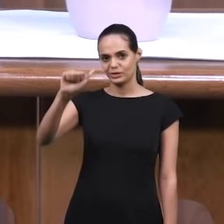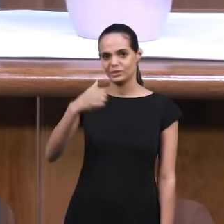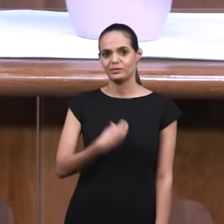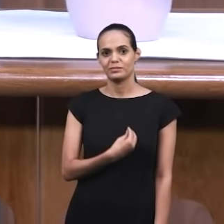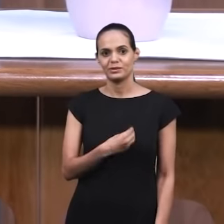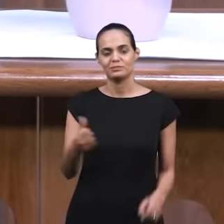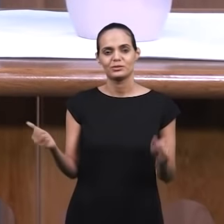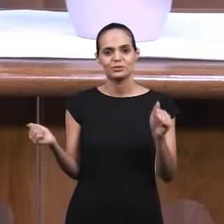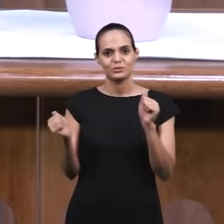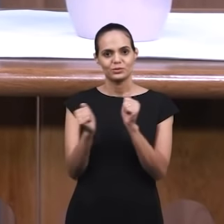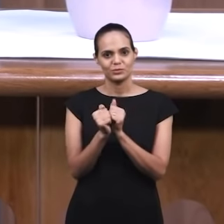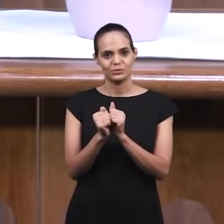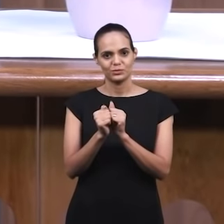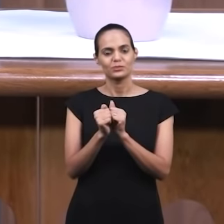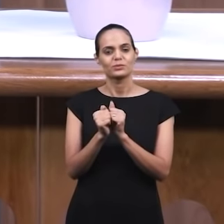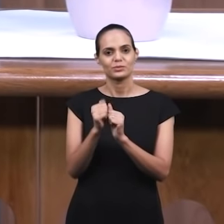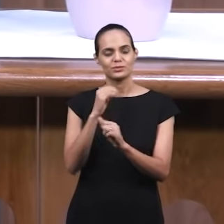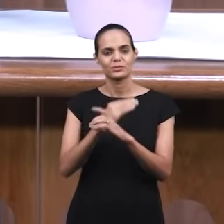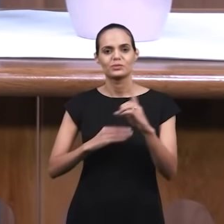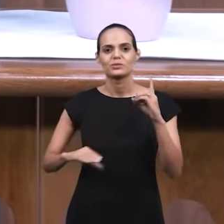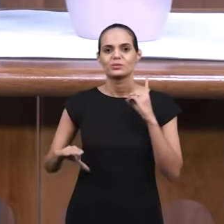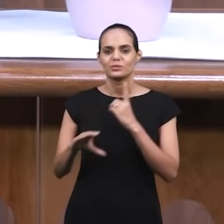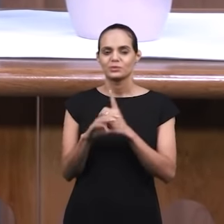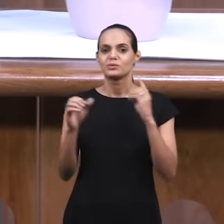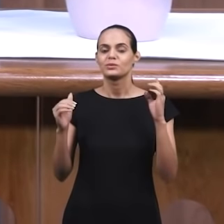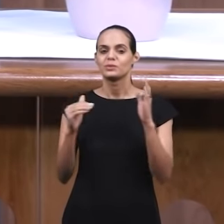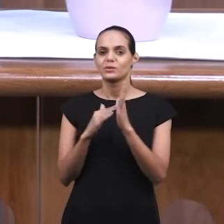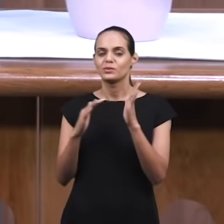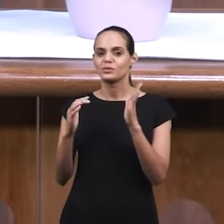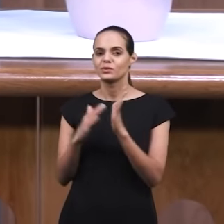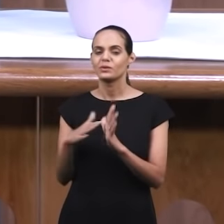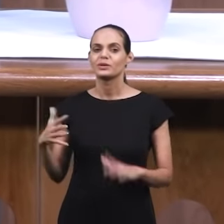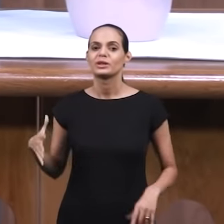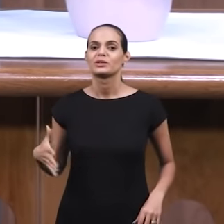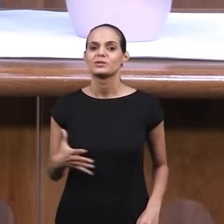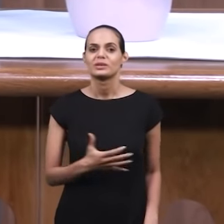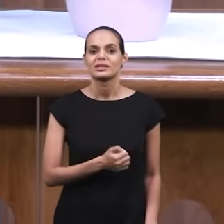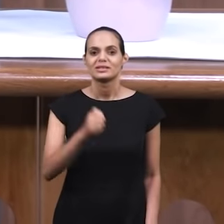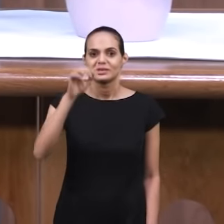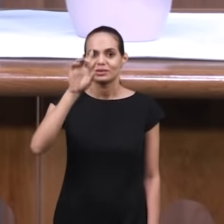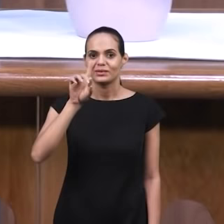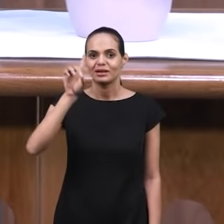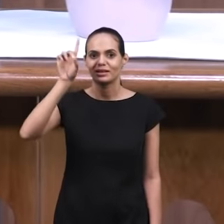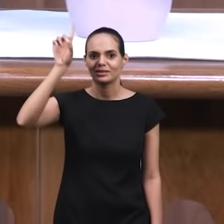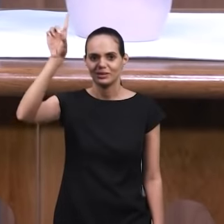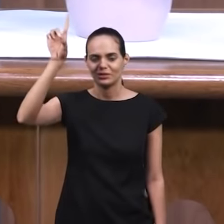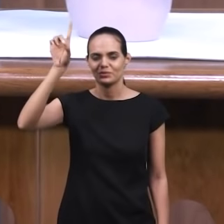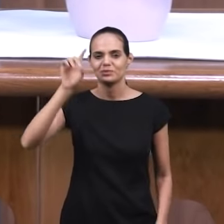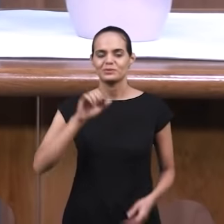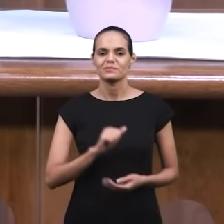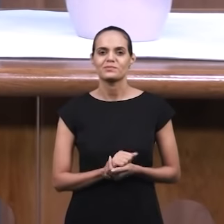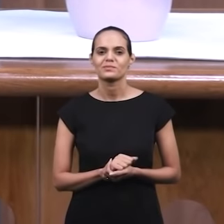culto, o culto de louvor e adoração ao Senhor nosso Deus. Em poucos minutos,